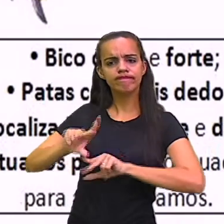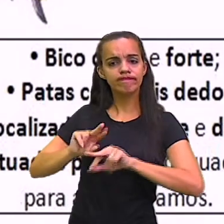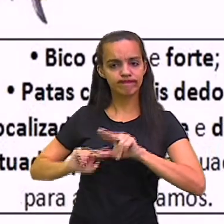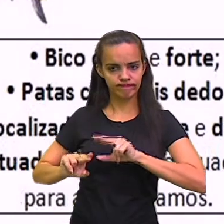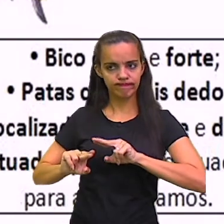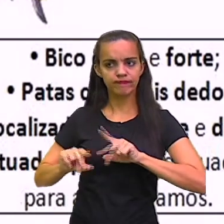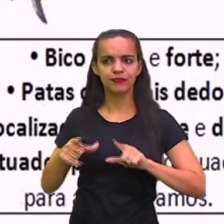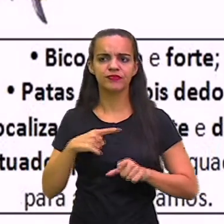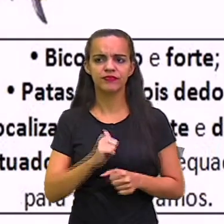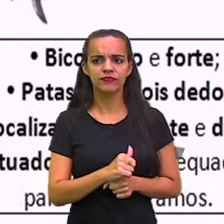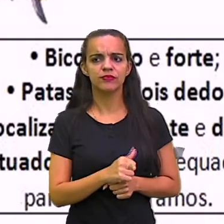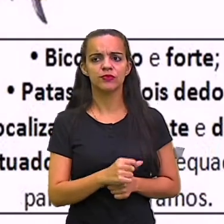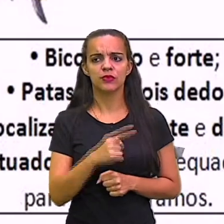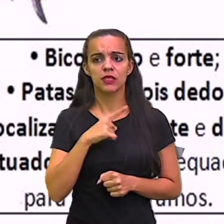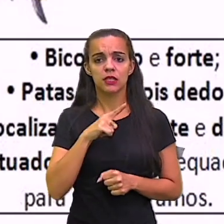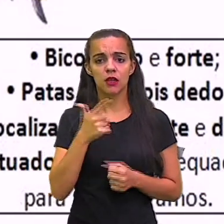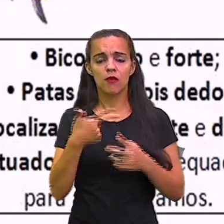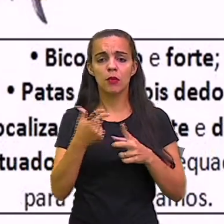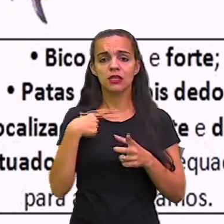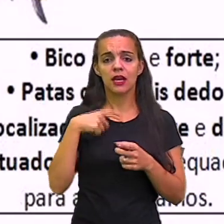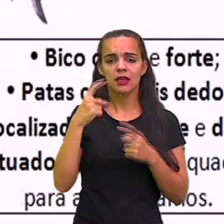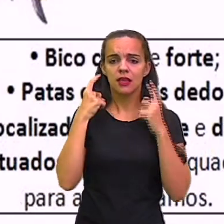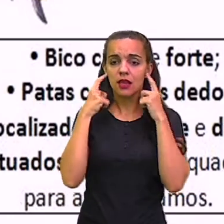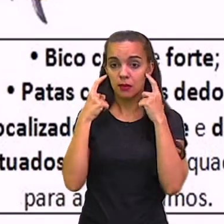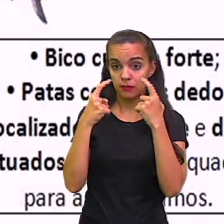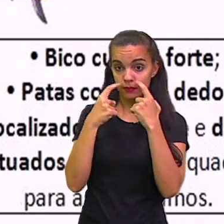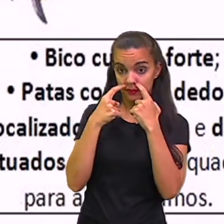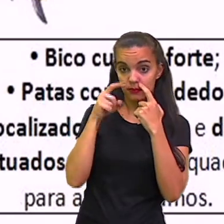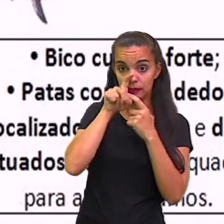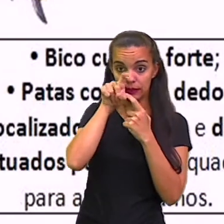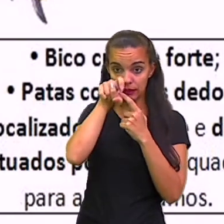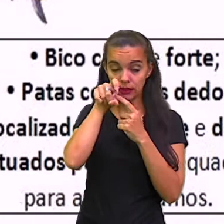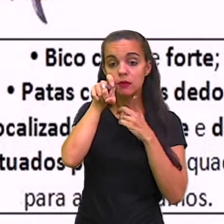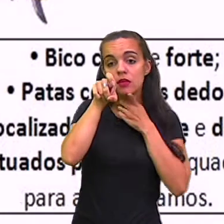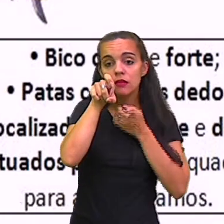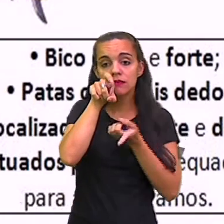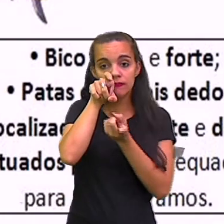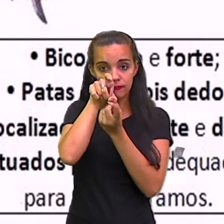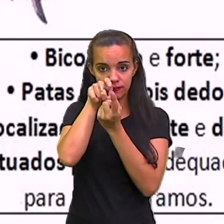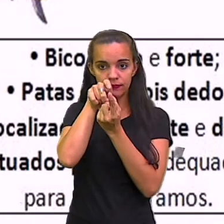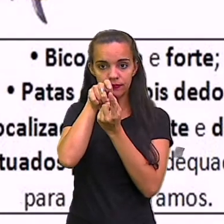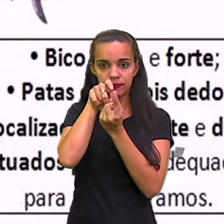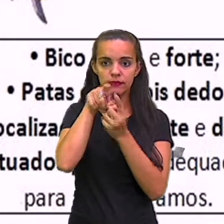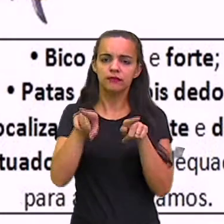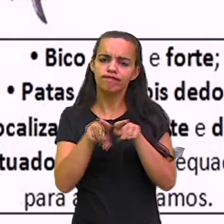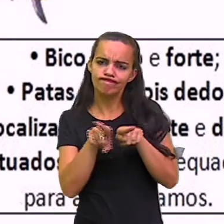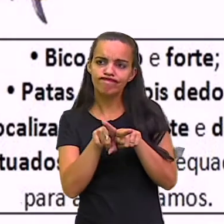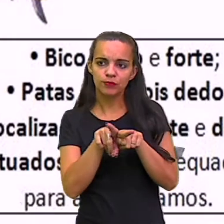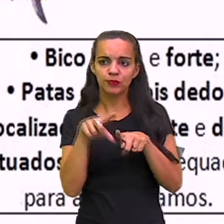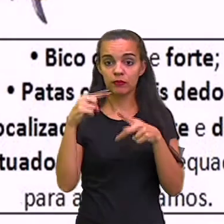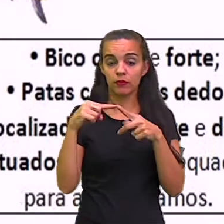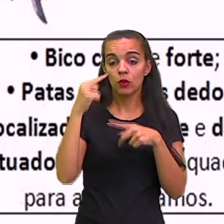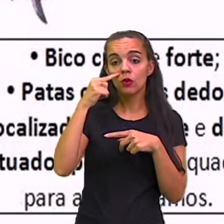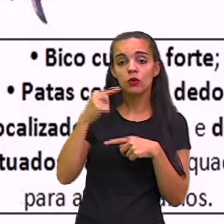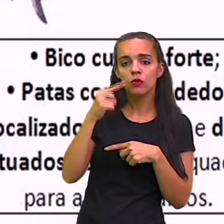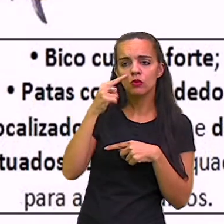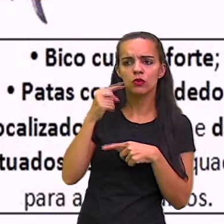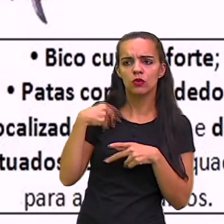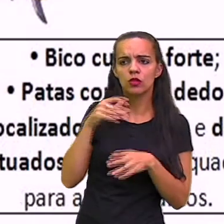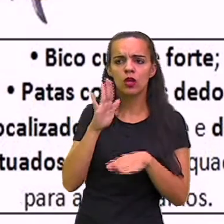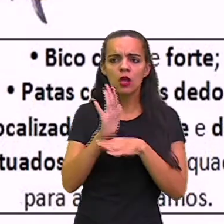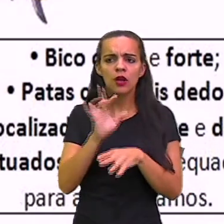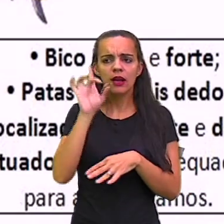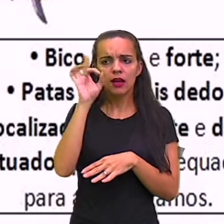superior e a mandíbula inferior a forma do bico Varia muito em função da hábito alimentar dela